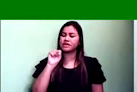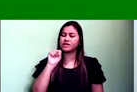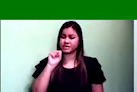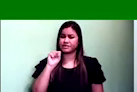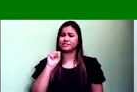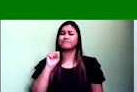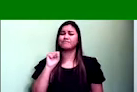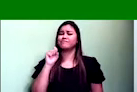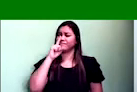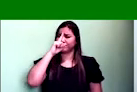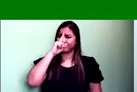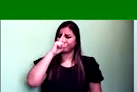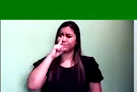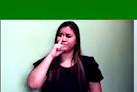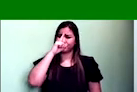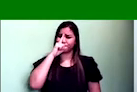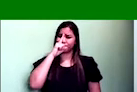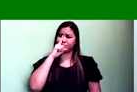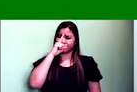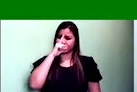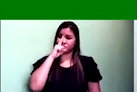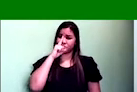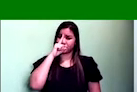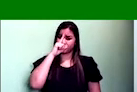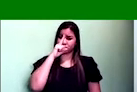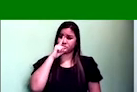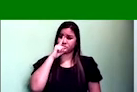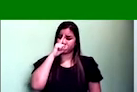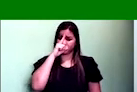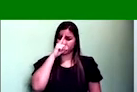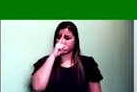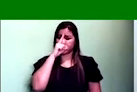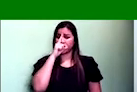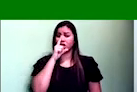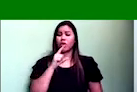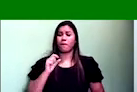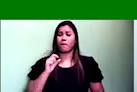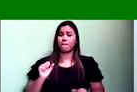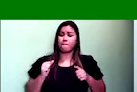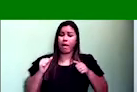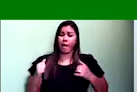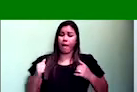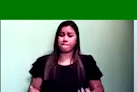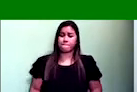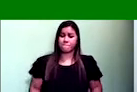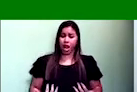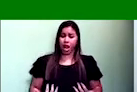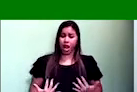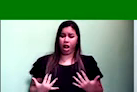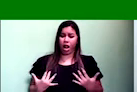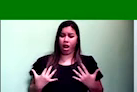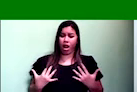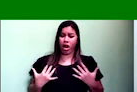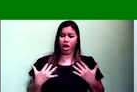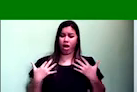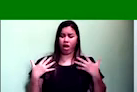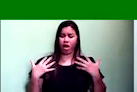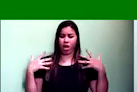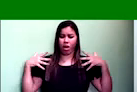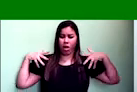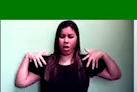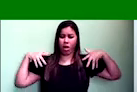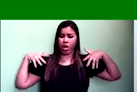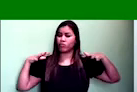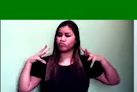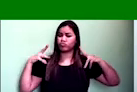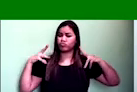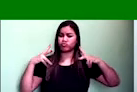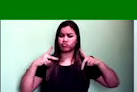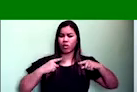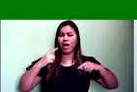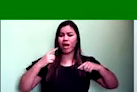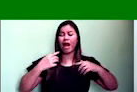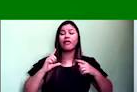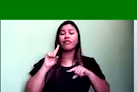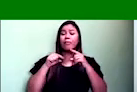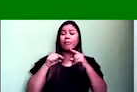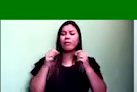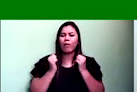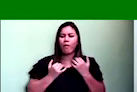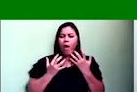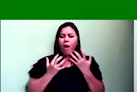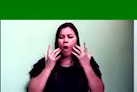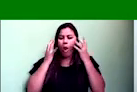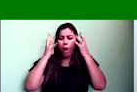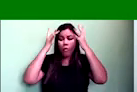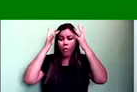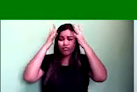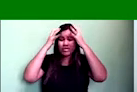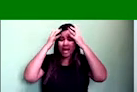estágio, atingindo a sífilis neurológica, onde já não há mais tratamento e o óbito vem na